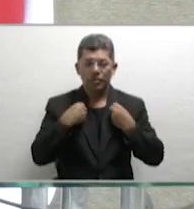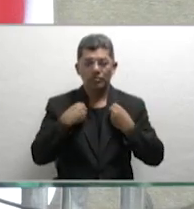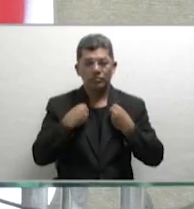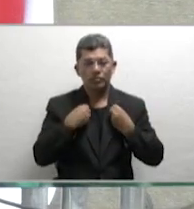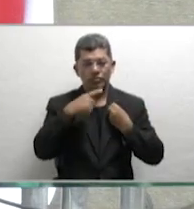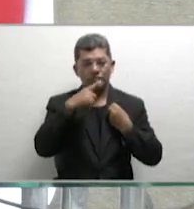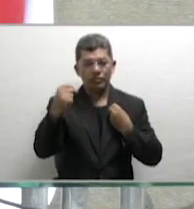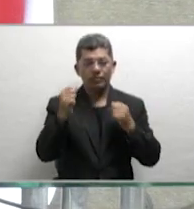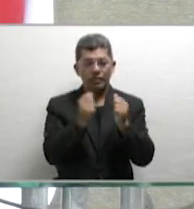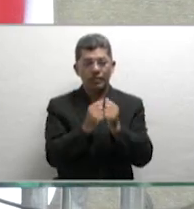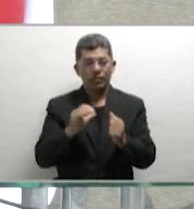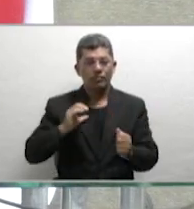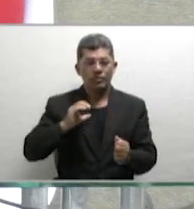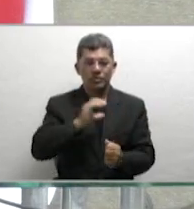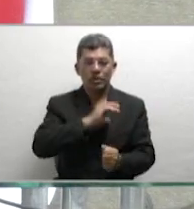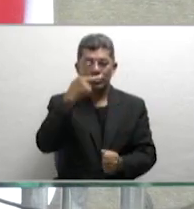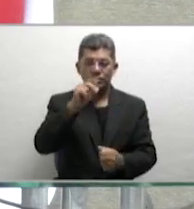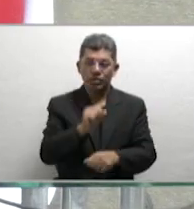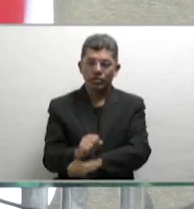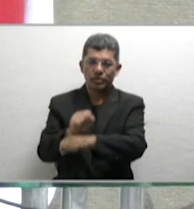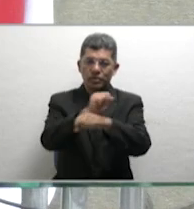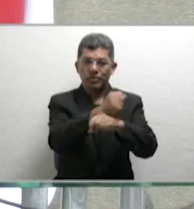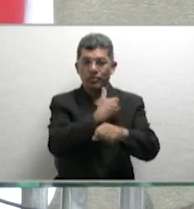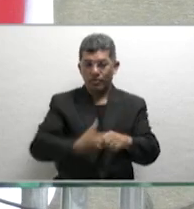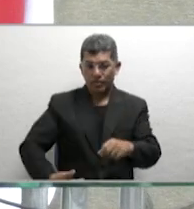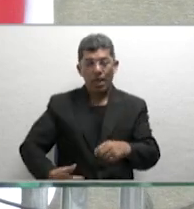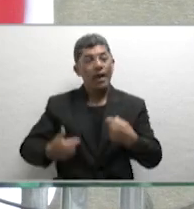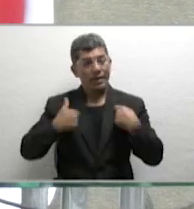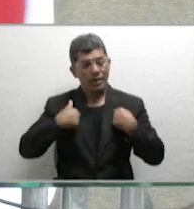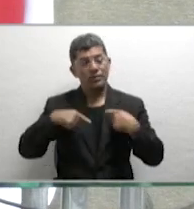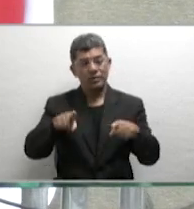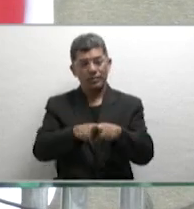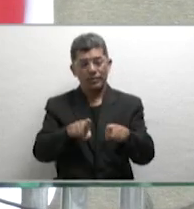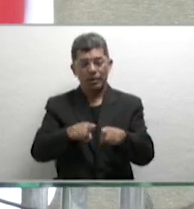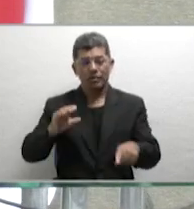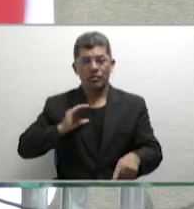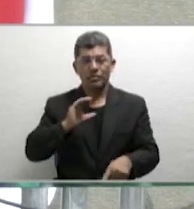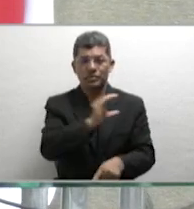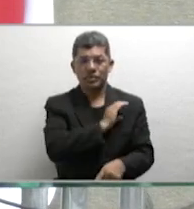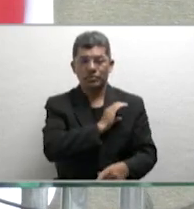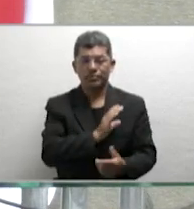da sua comissão, e eu que faço parte da comissão